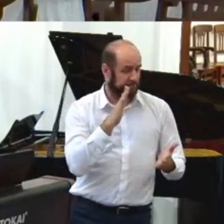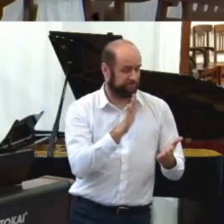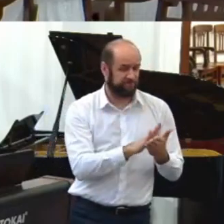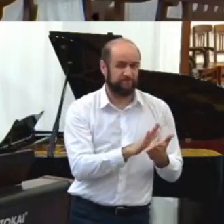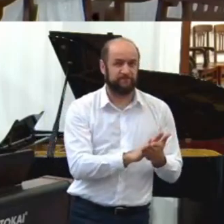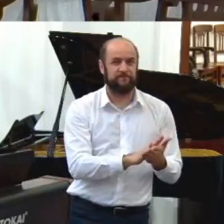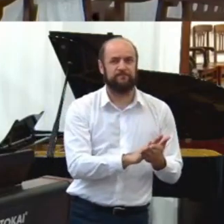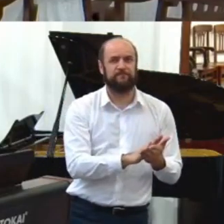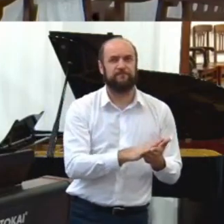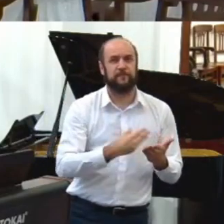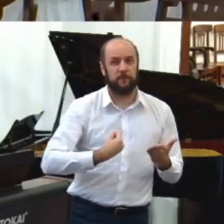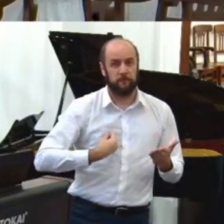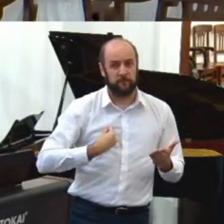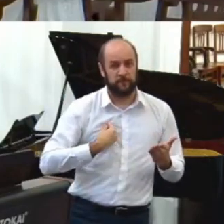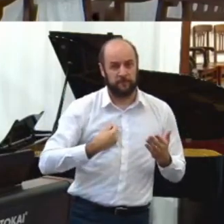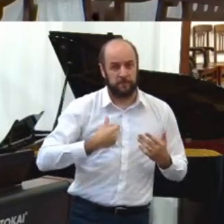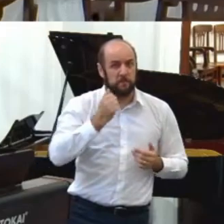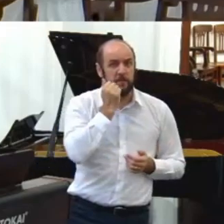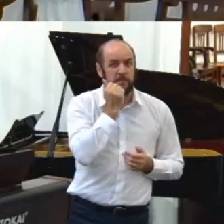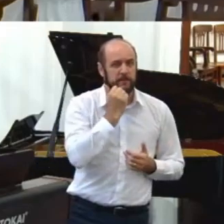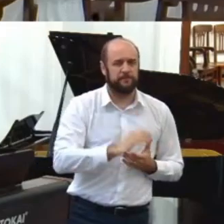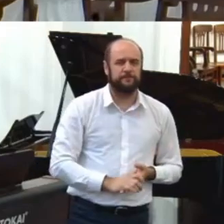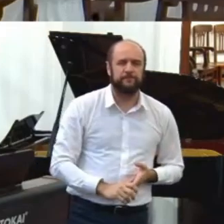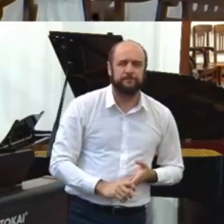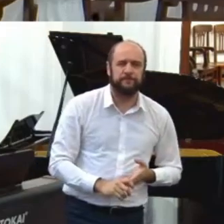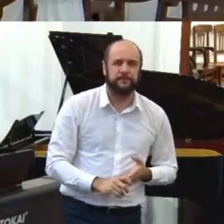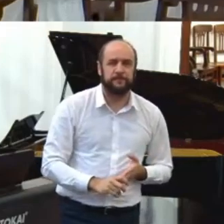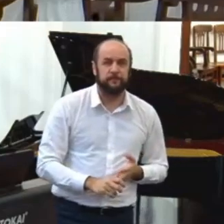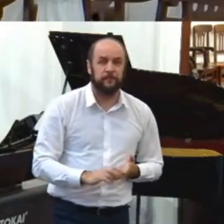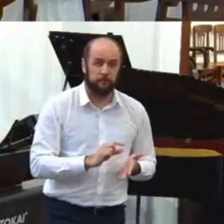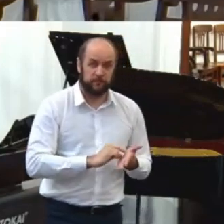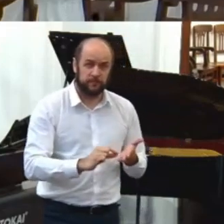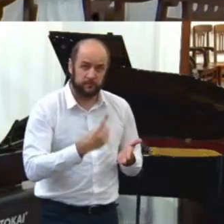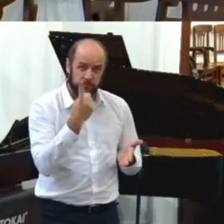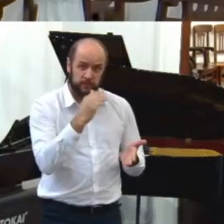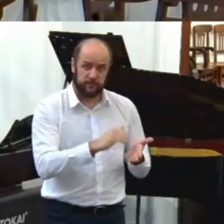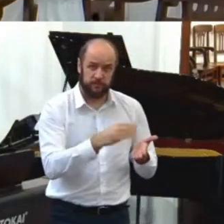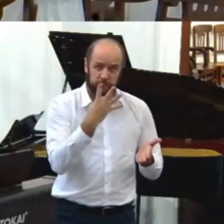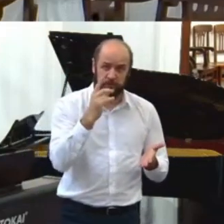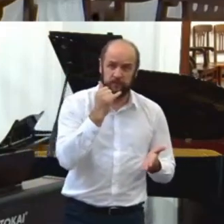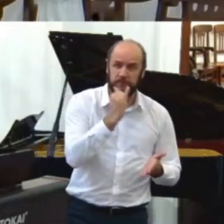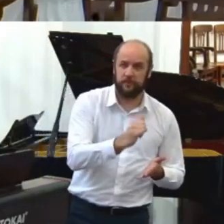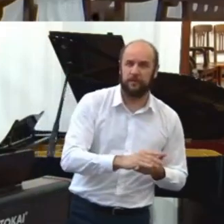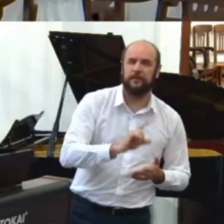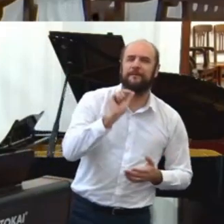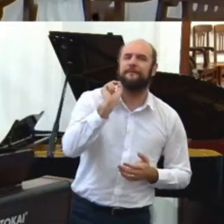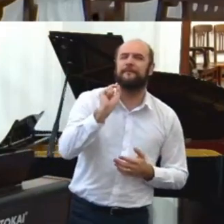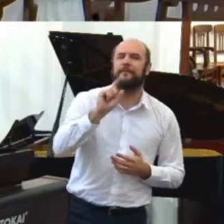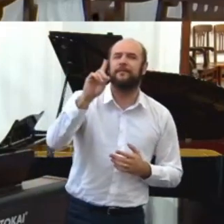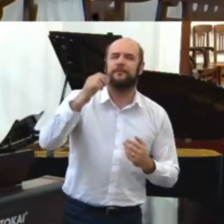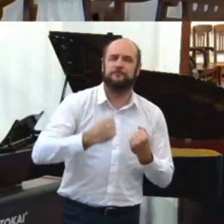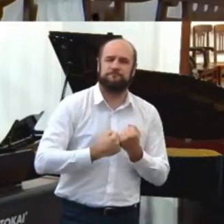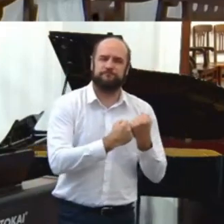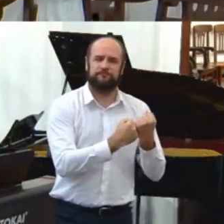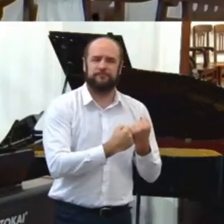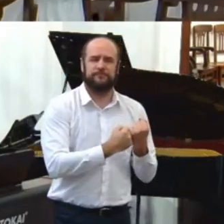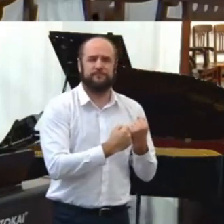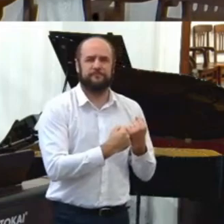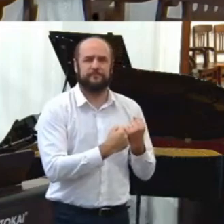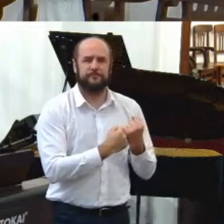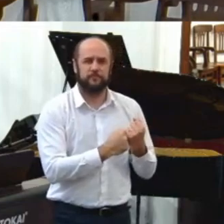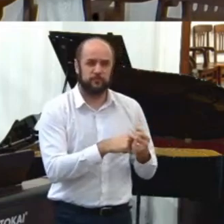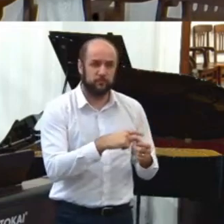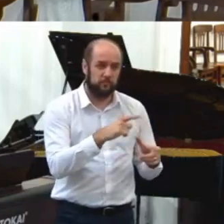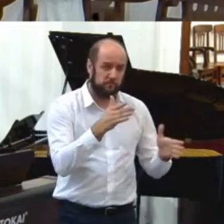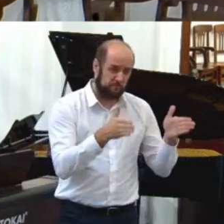na maternidade. Primeira coisa então que eu gostaria de trazer dos versículos 1 a 4, o que é o socorro de Deus em